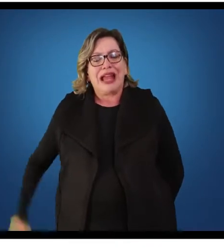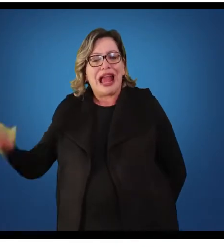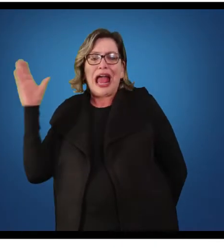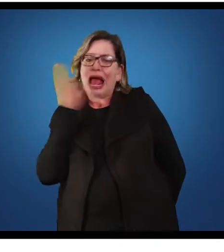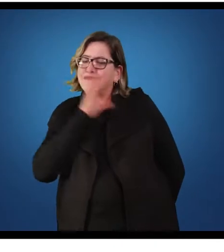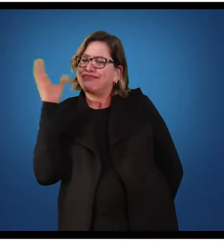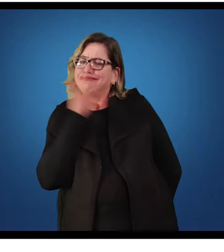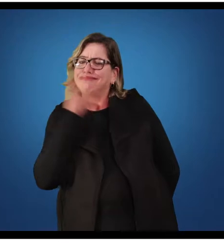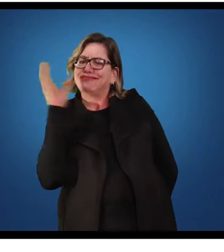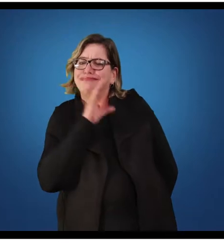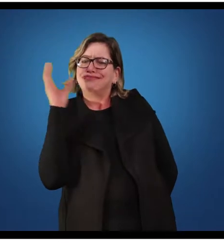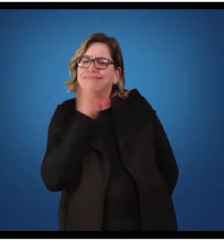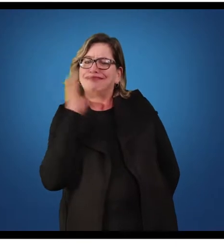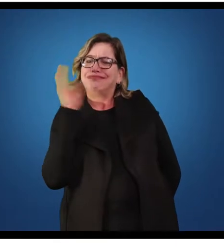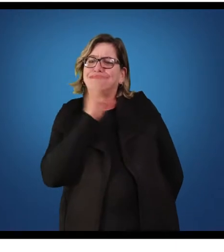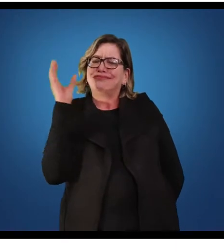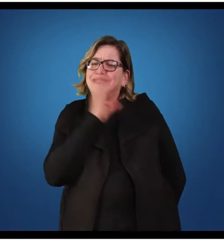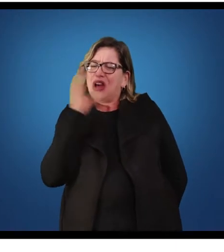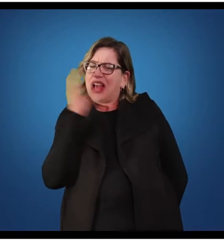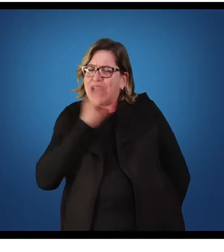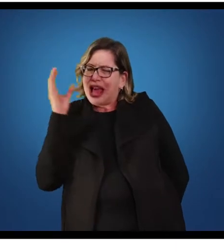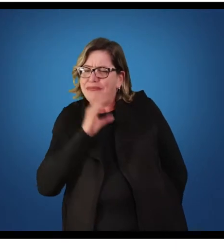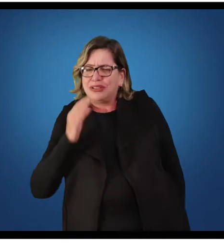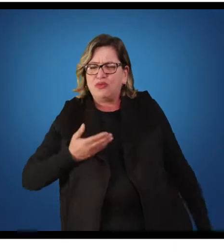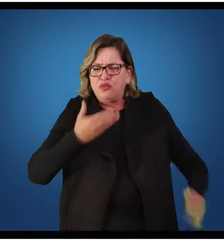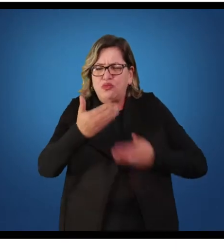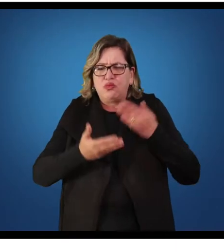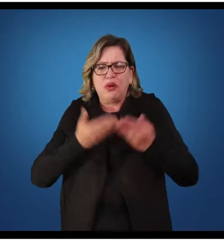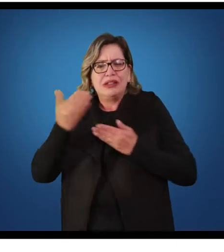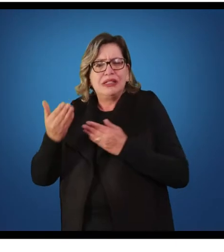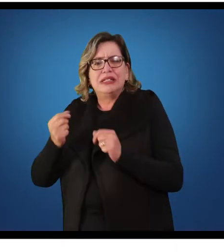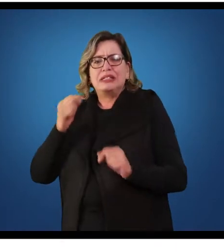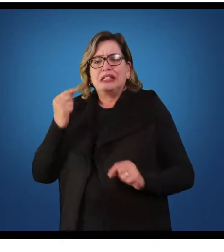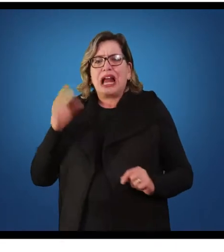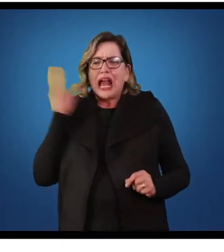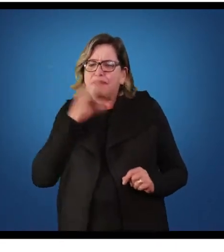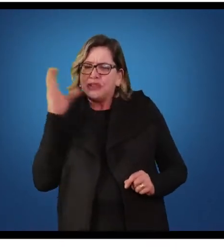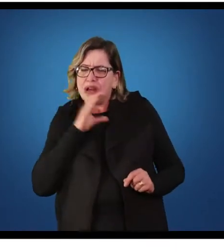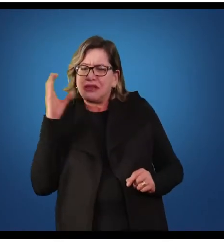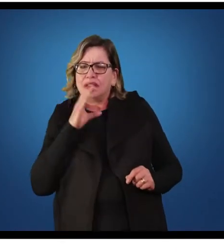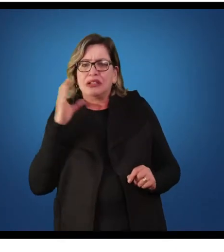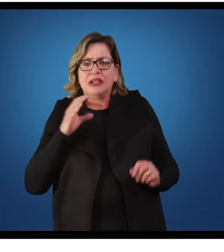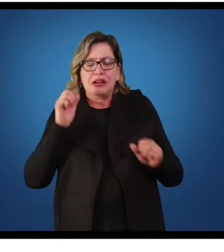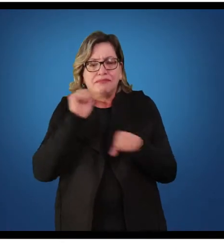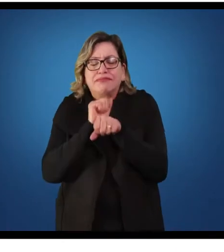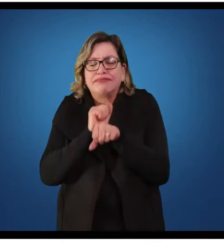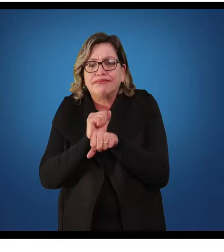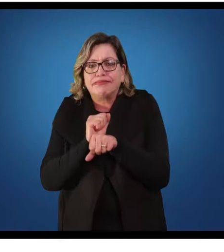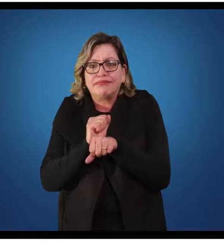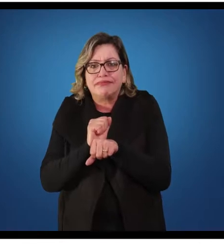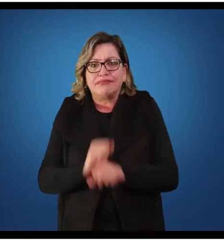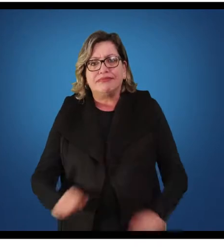Correndo! Correndo! Correndo! Vamos lá! Vai, vai, vai!